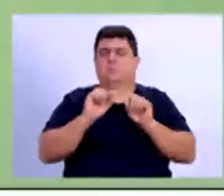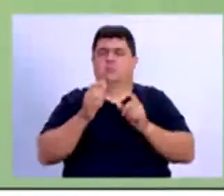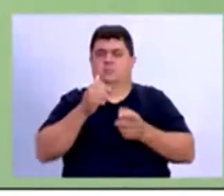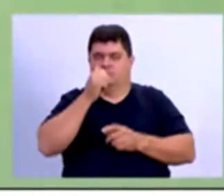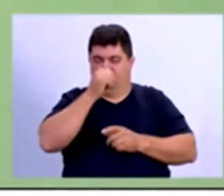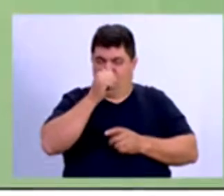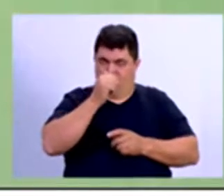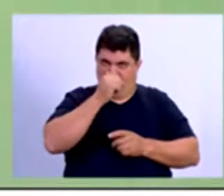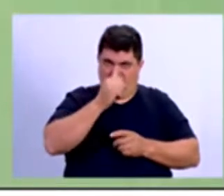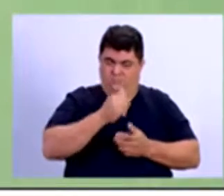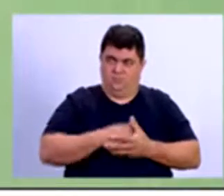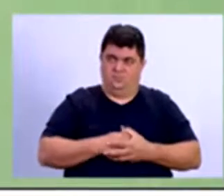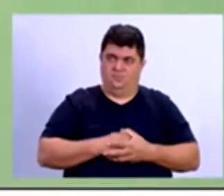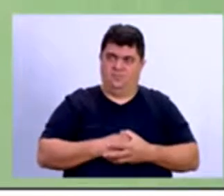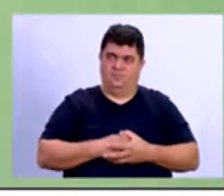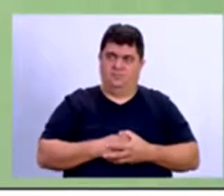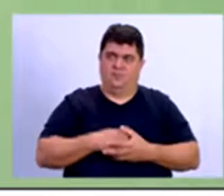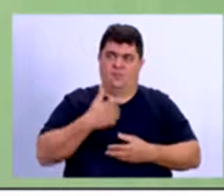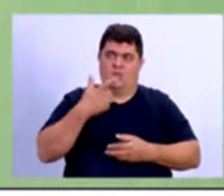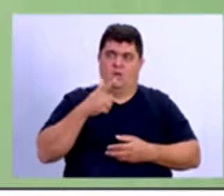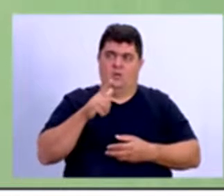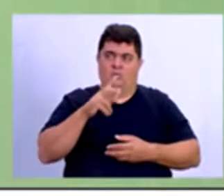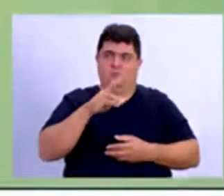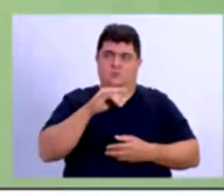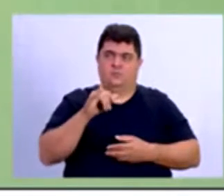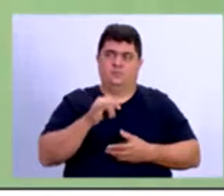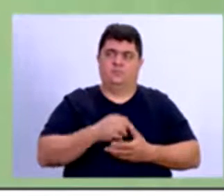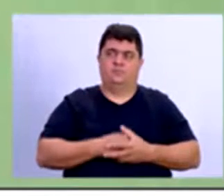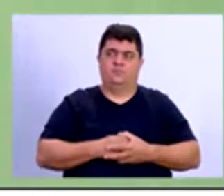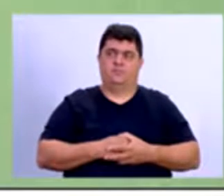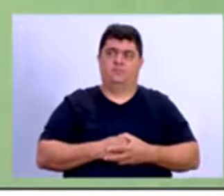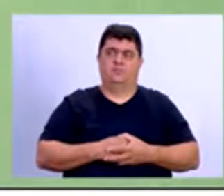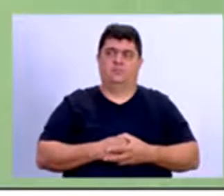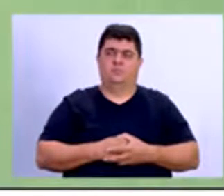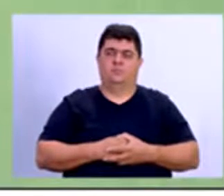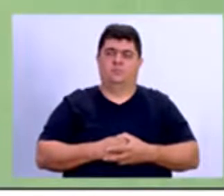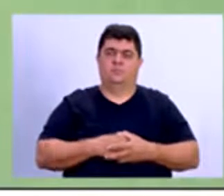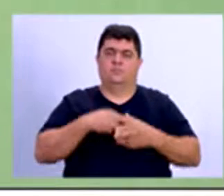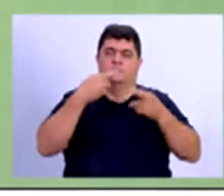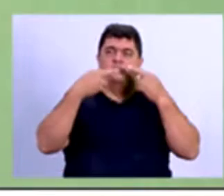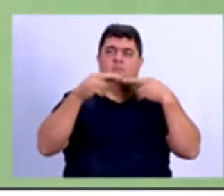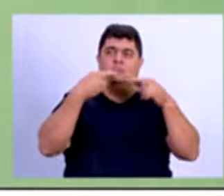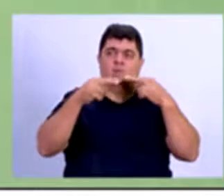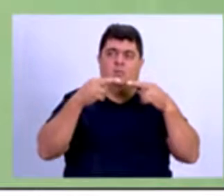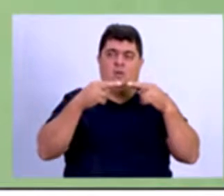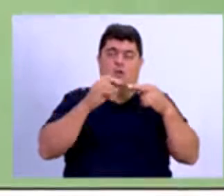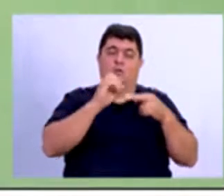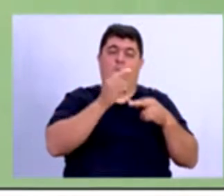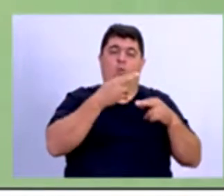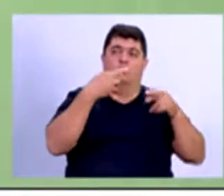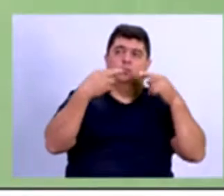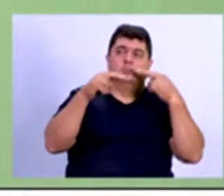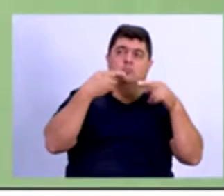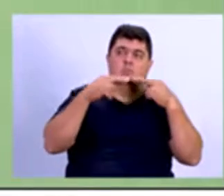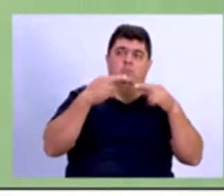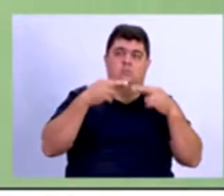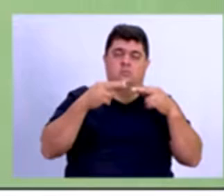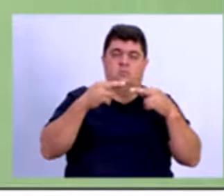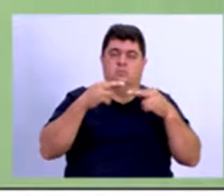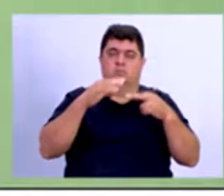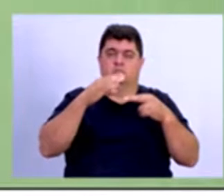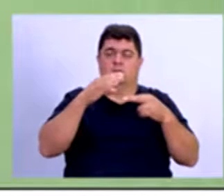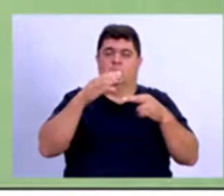aconteceu outro tópico em breve nosso material rede ou rede de computadores ou rede de